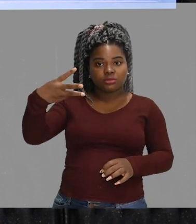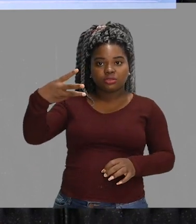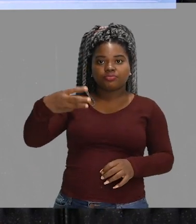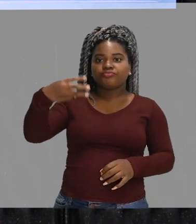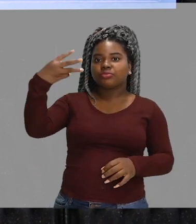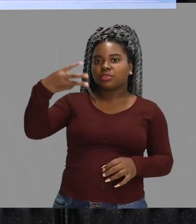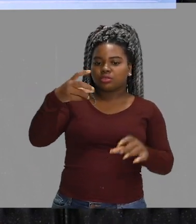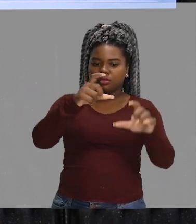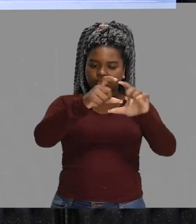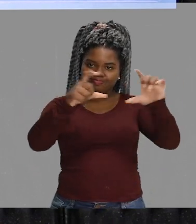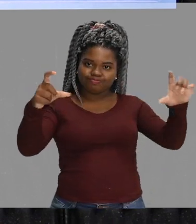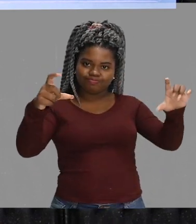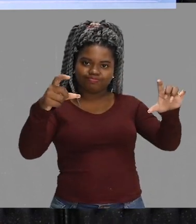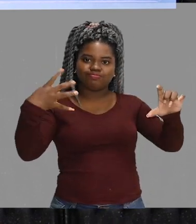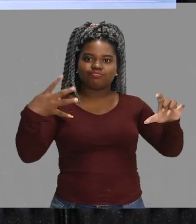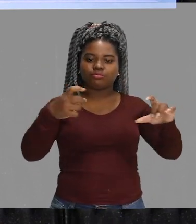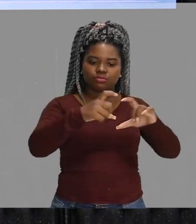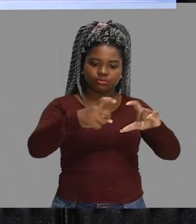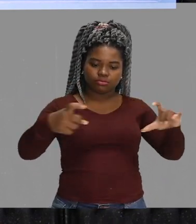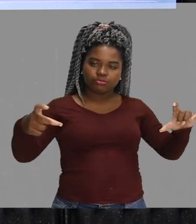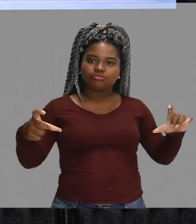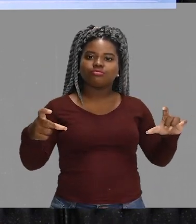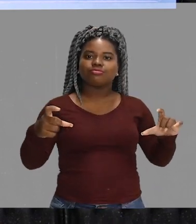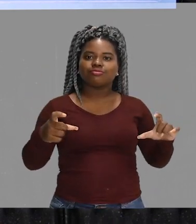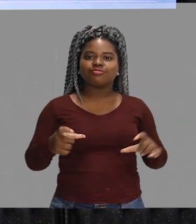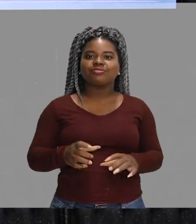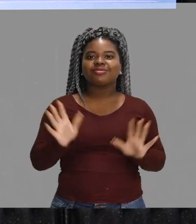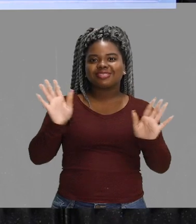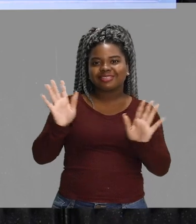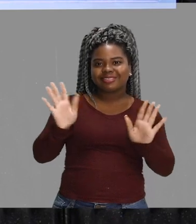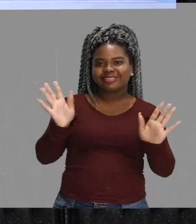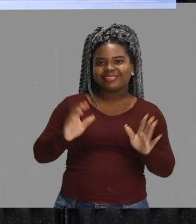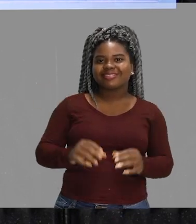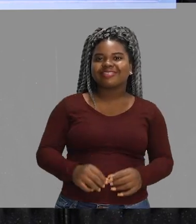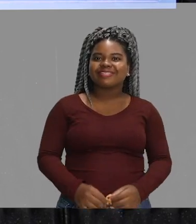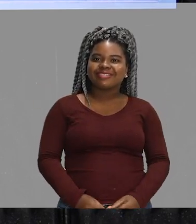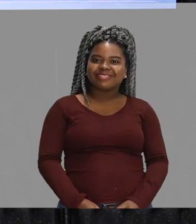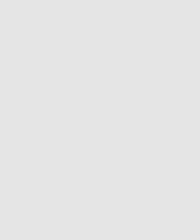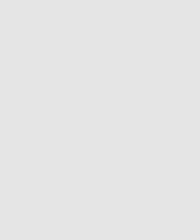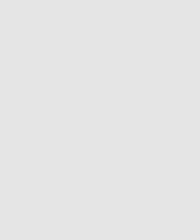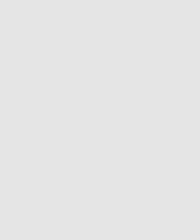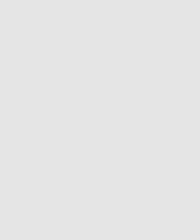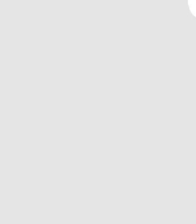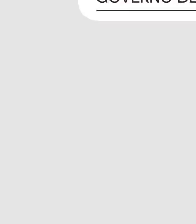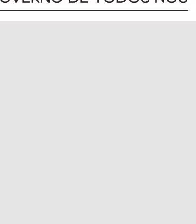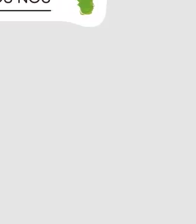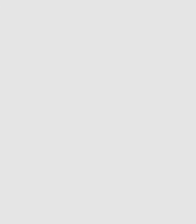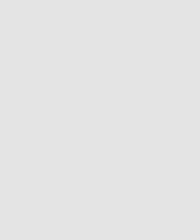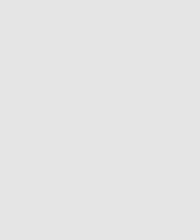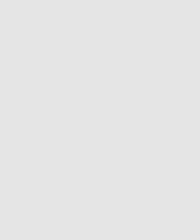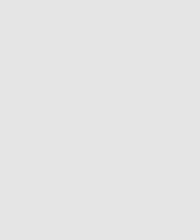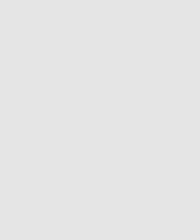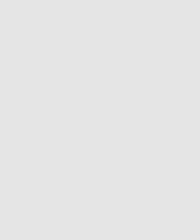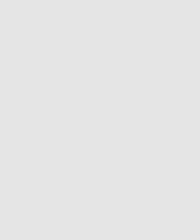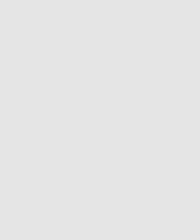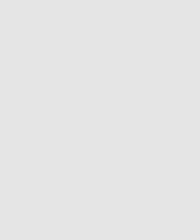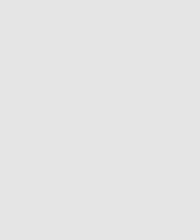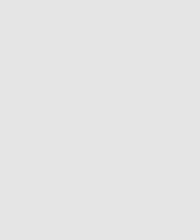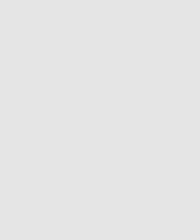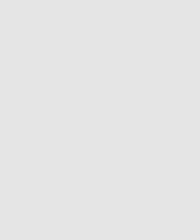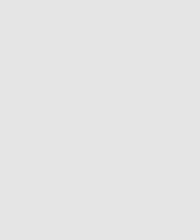com a classificação periódica correspondente. Então, olha só, nós queremos preencher essa segunda coluna aqui.